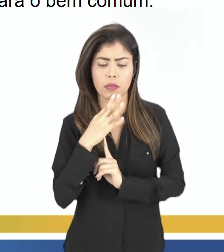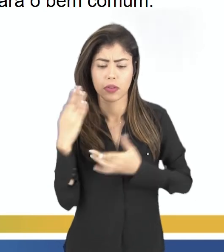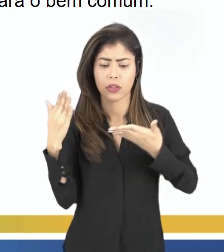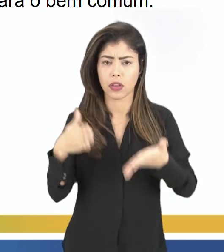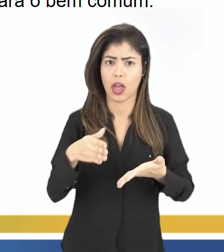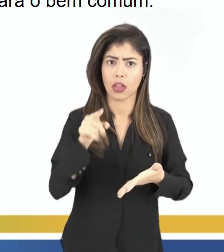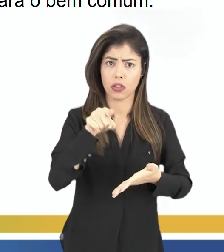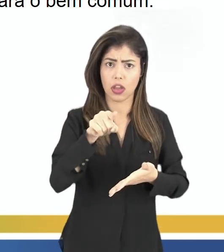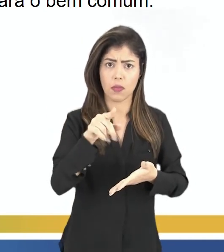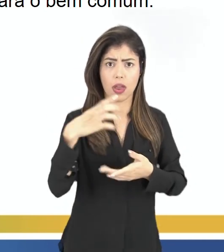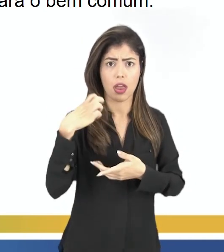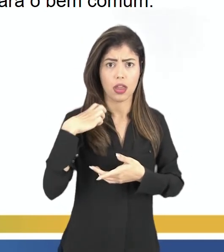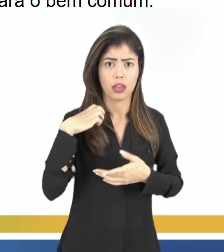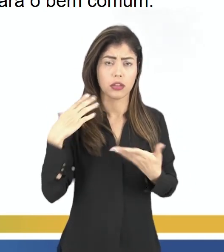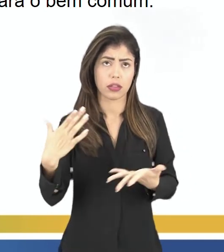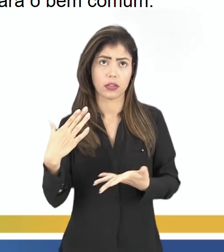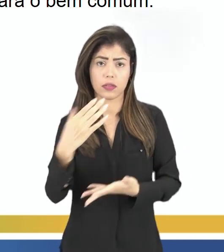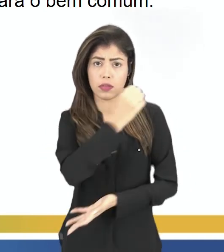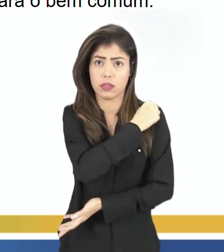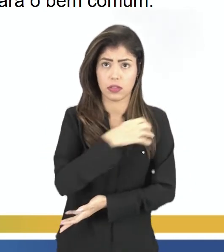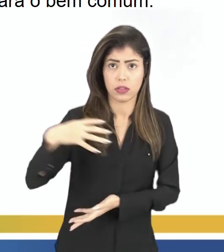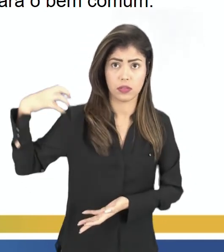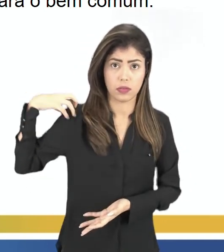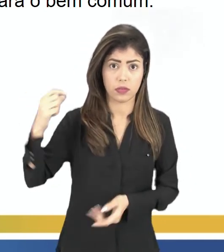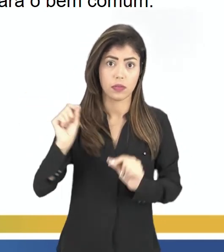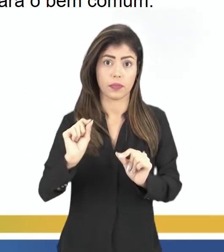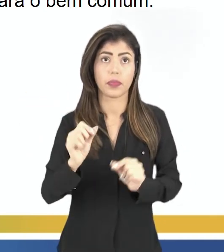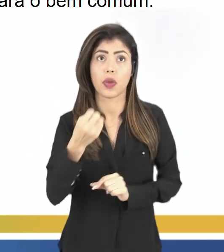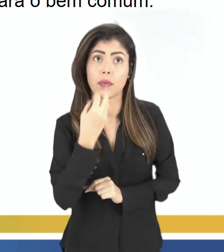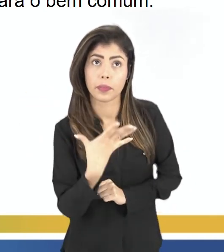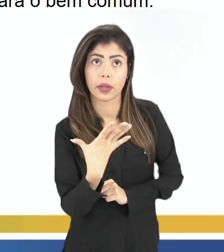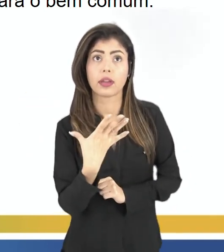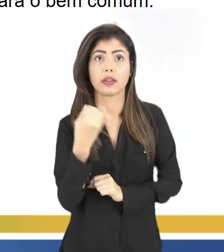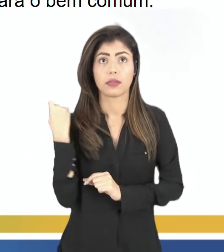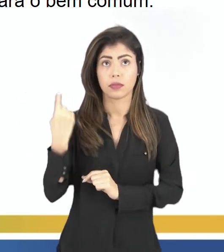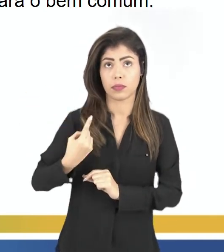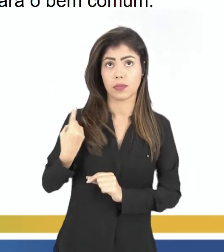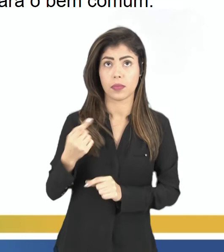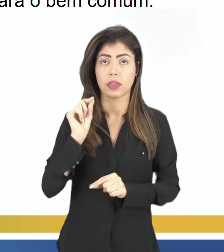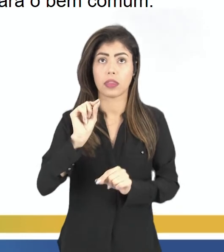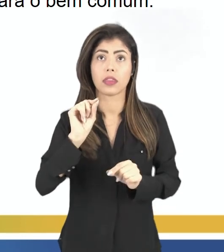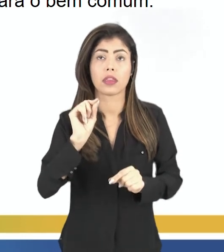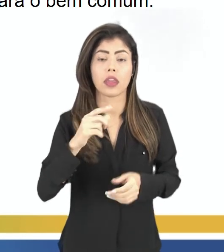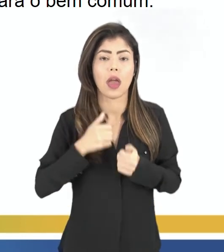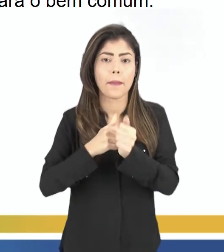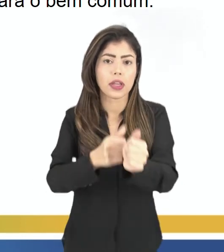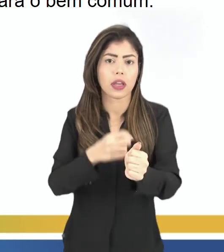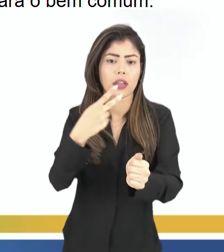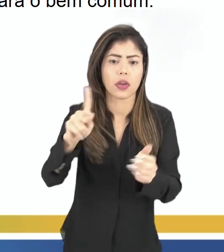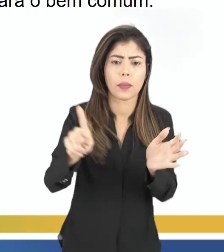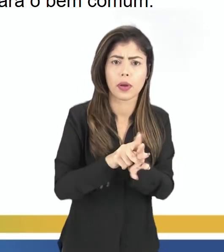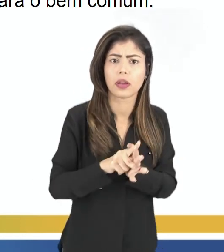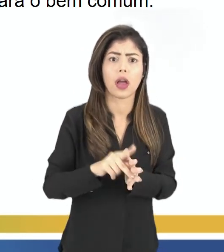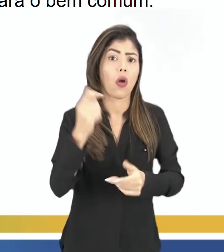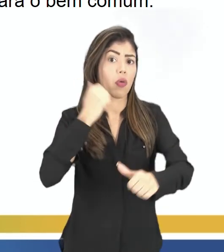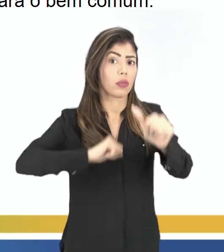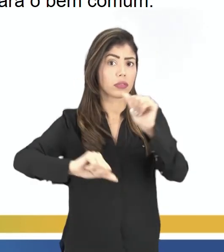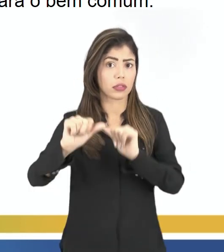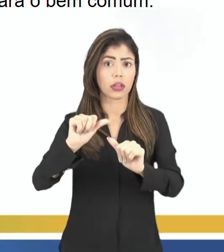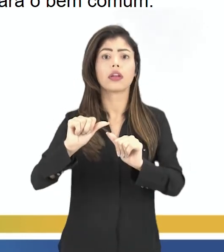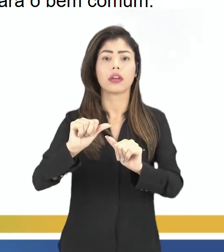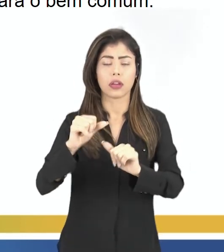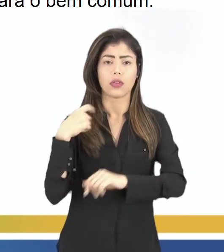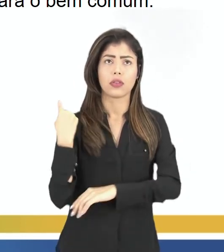específico sobre a ética aristotélica, o que está exigindo a questão. O bem dos indivíduos consiste em cada um perseguir seus. Não, é o contrário, não é